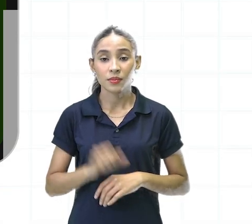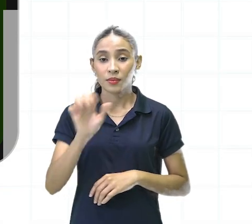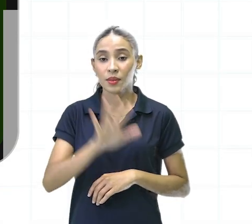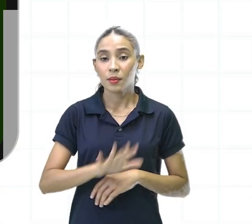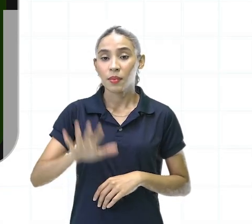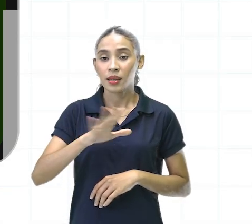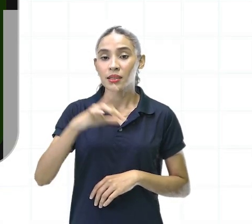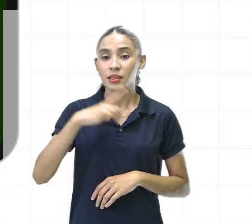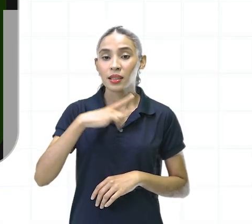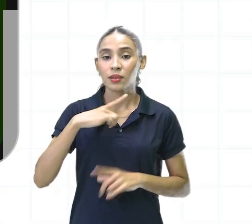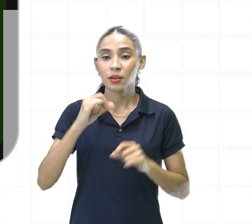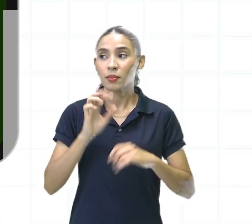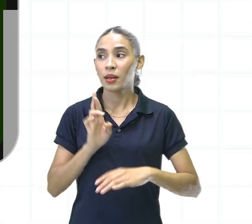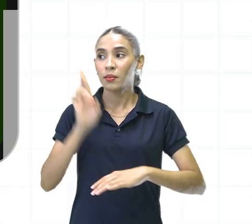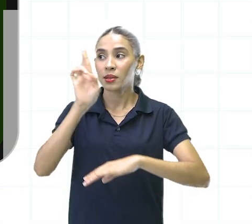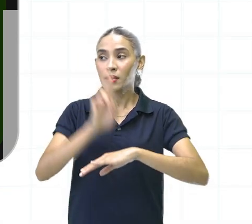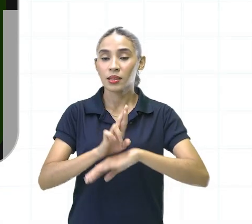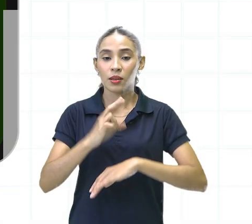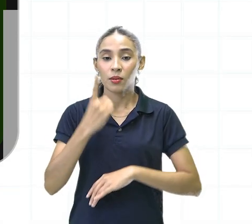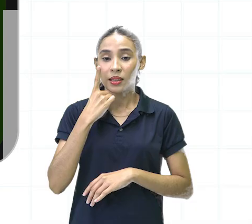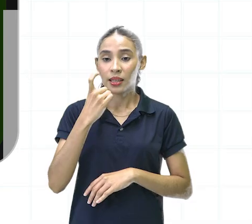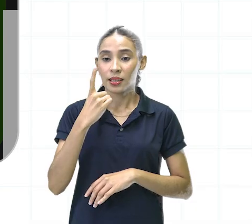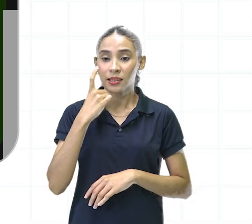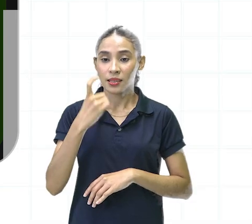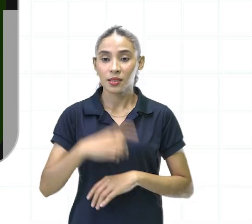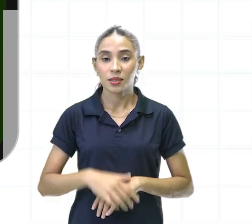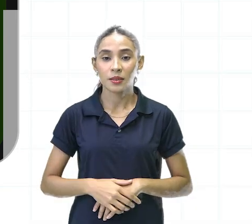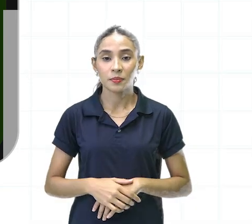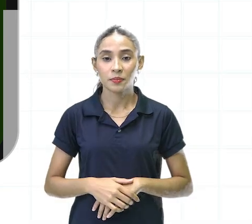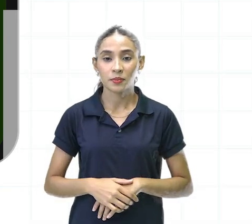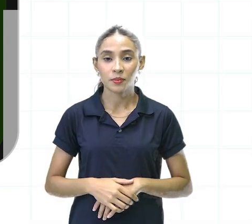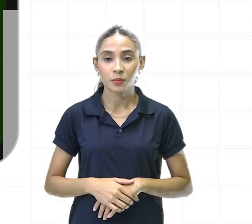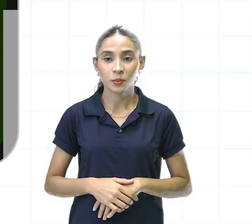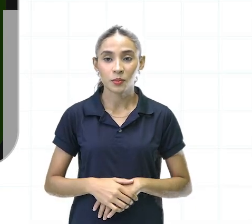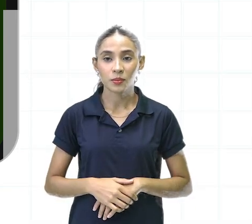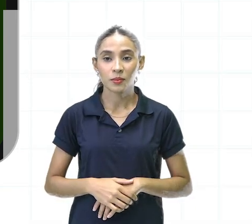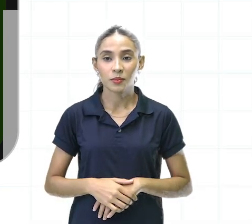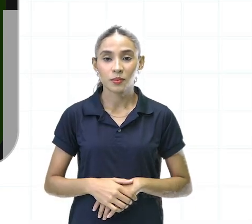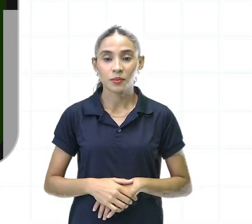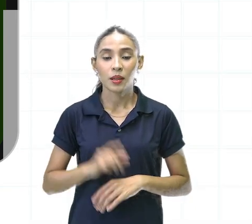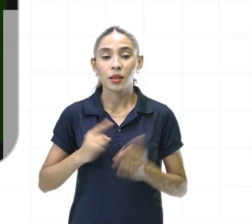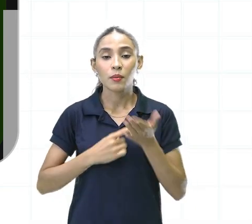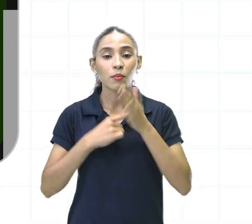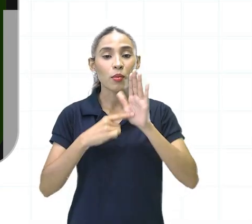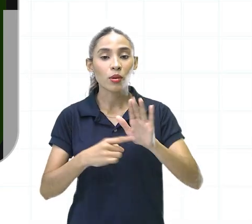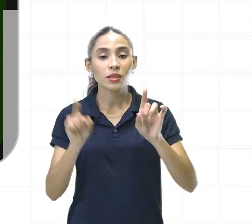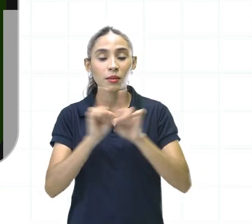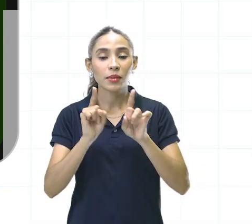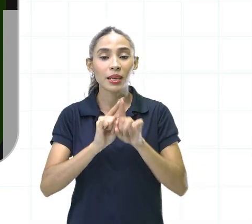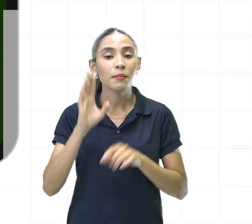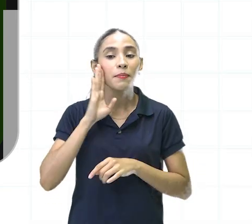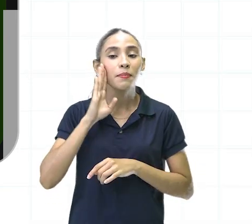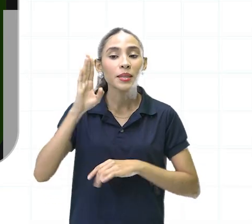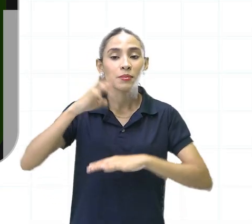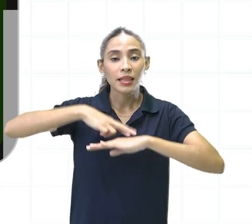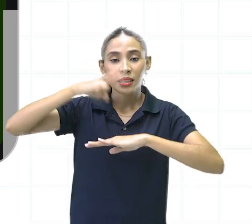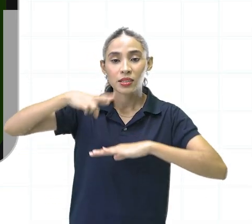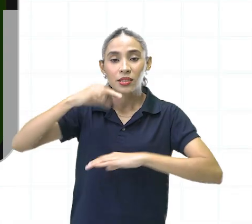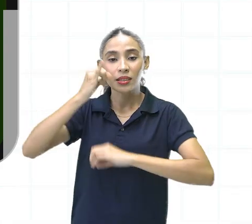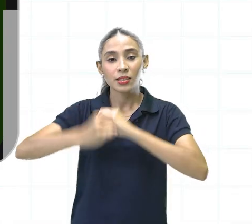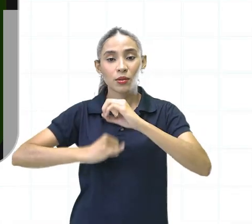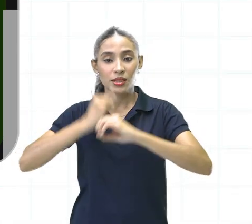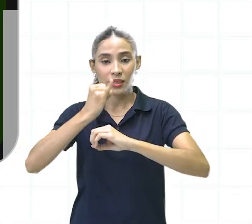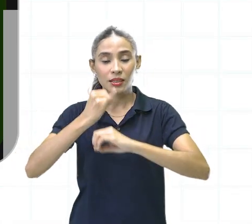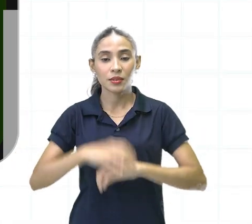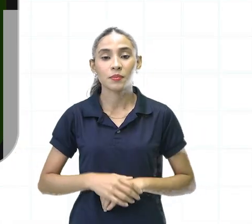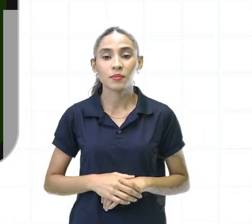nessa imagem você tem uma representação muito interessante, e ela mostra as principais radiações